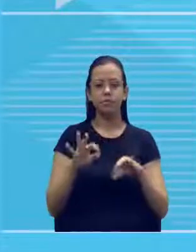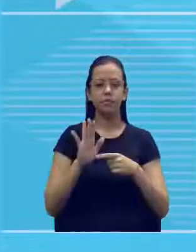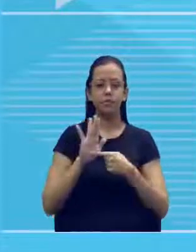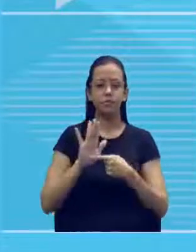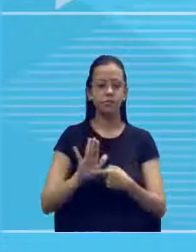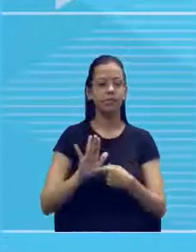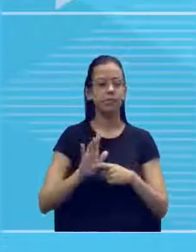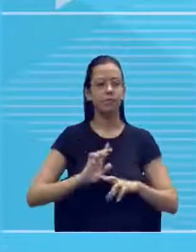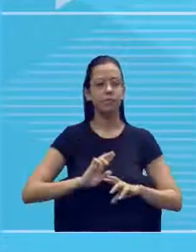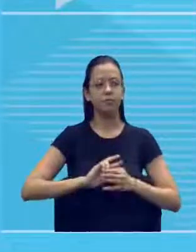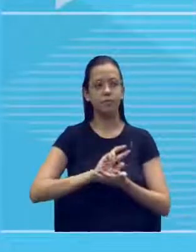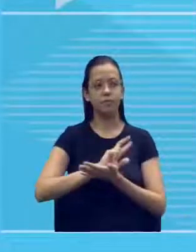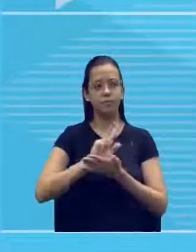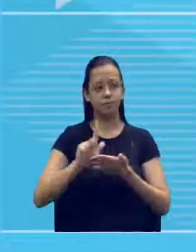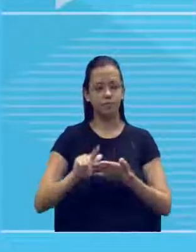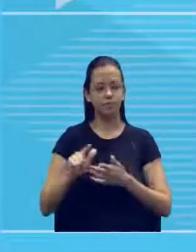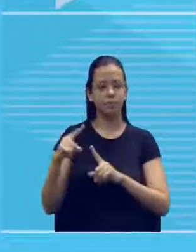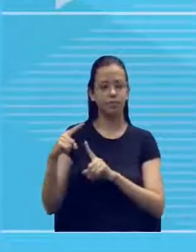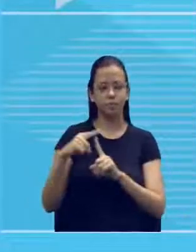manifestada de diferentes formas.